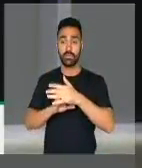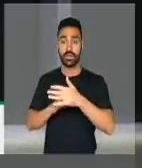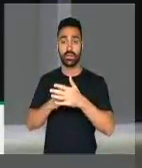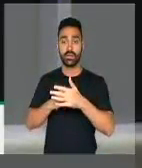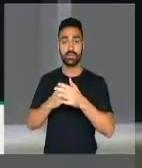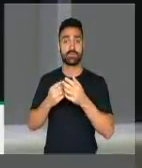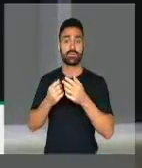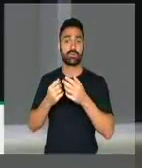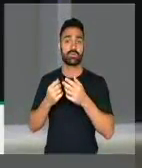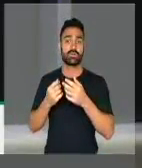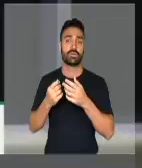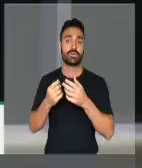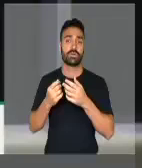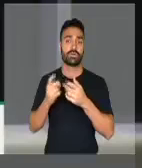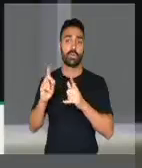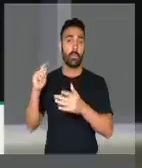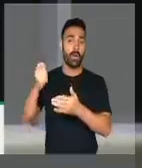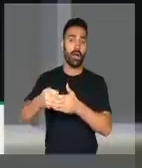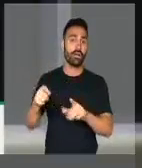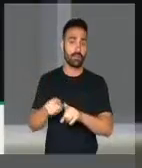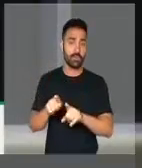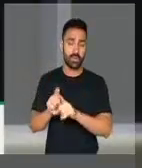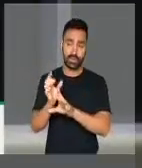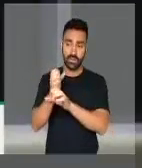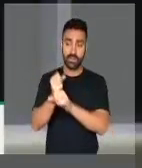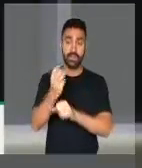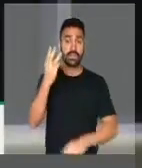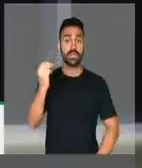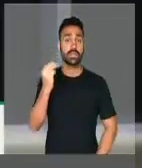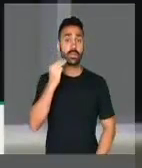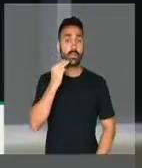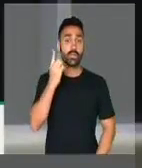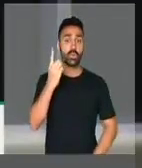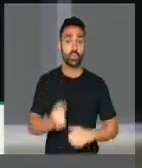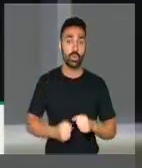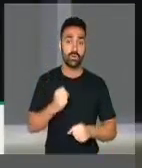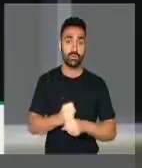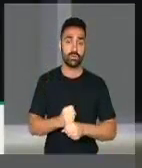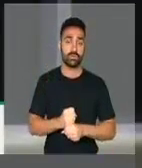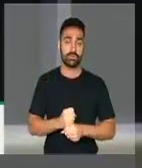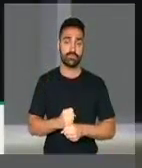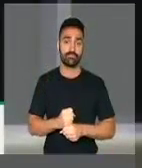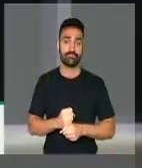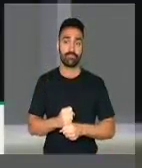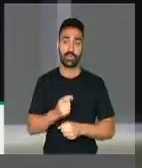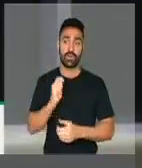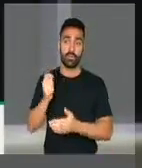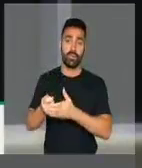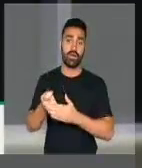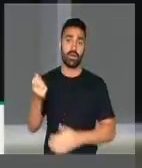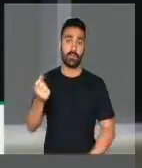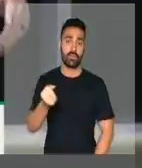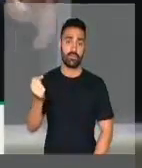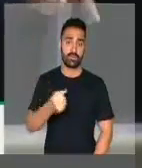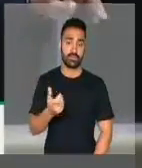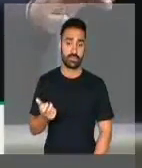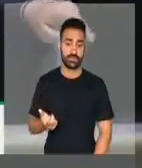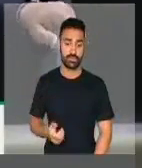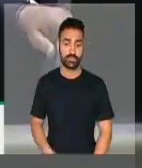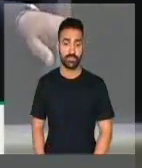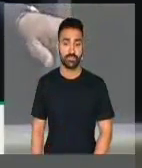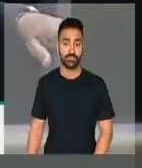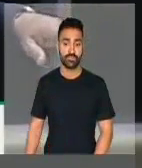Previdência. Isso estaria na ordem de 30 bilhões ano sonegados à Previdência. Então, antes de pensar em